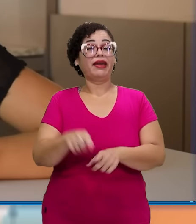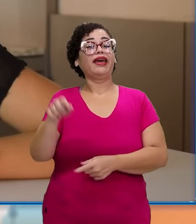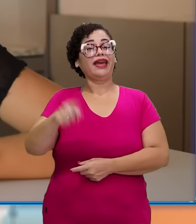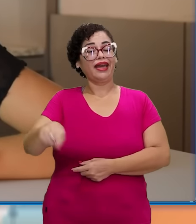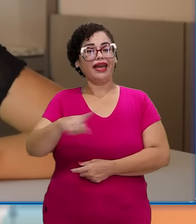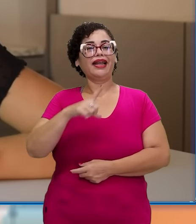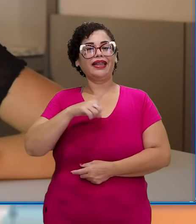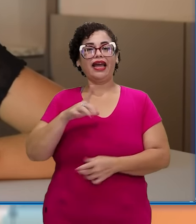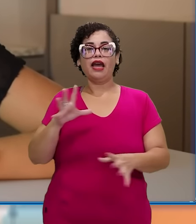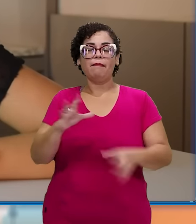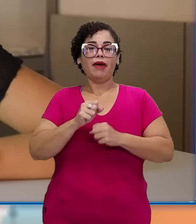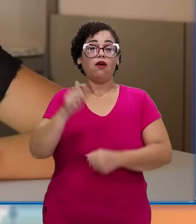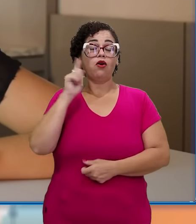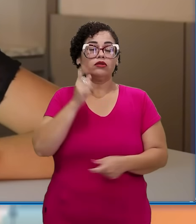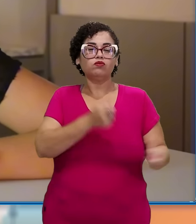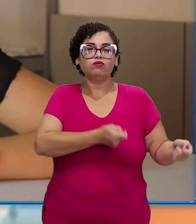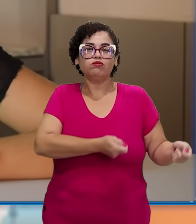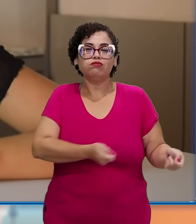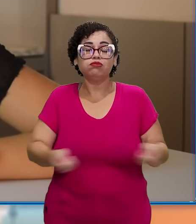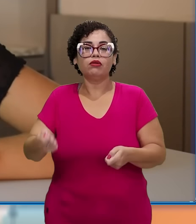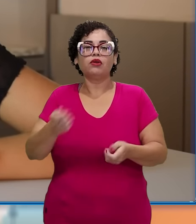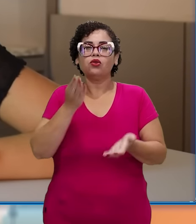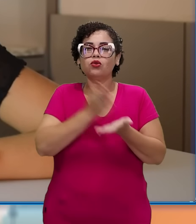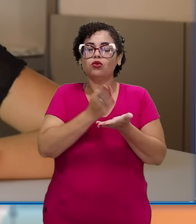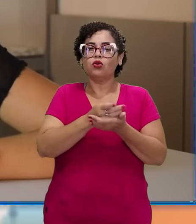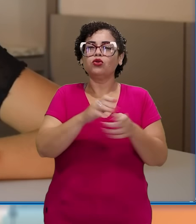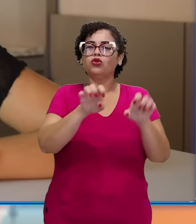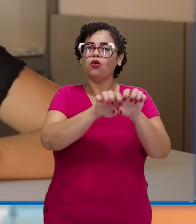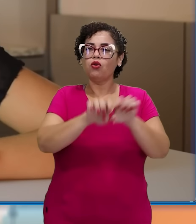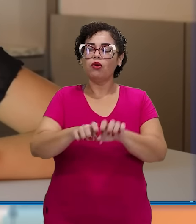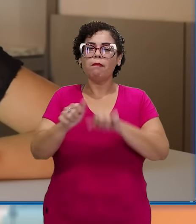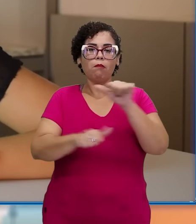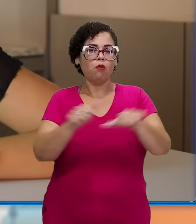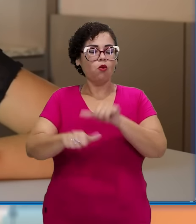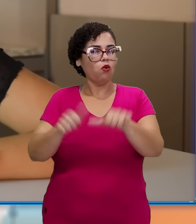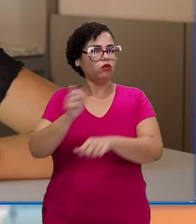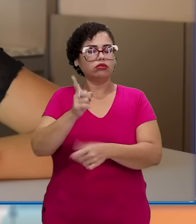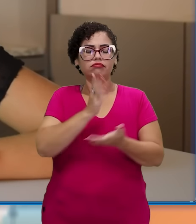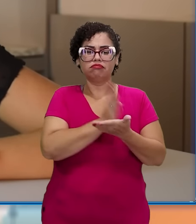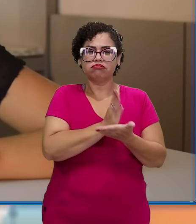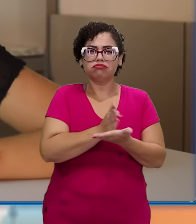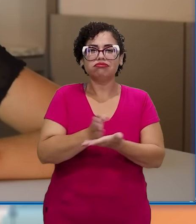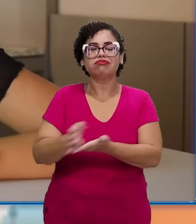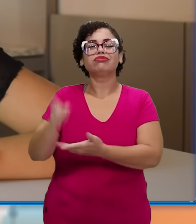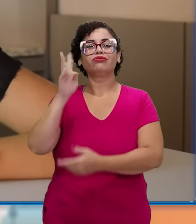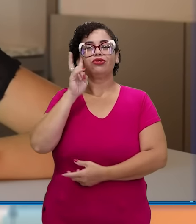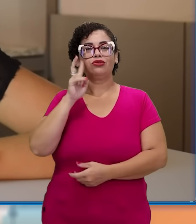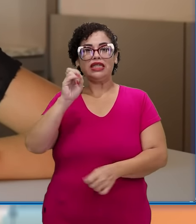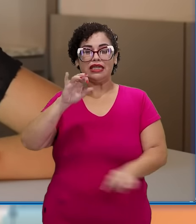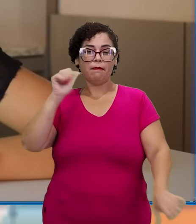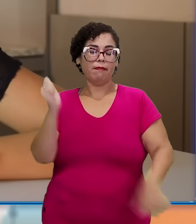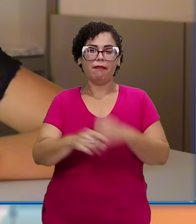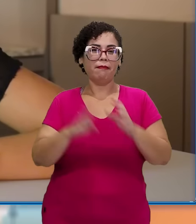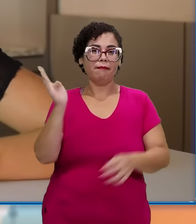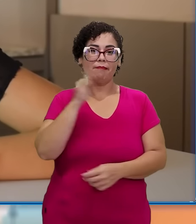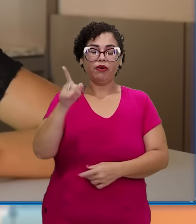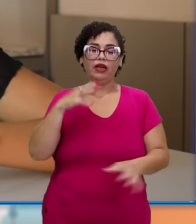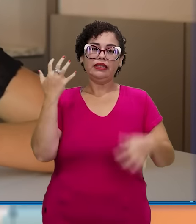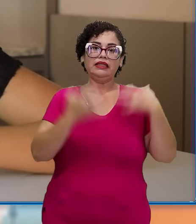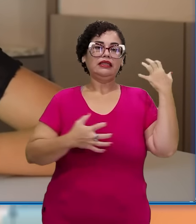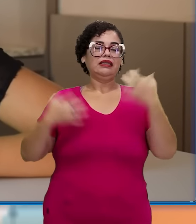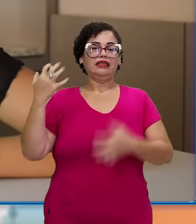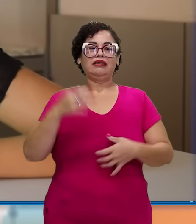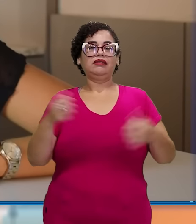como eles são bem apegados à rotina uma rotina estruturada Sem muitas mudanças e sair dessa rotina pode ser